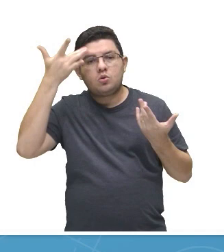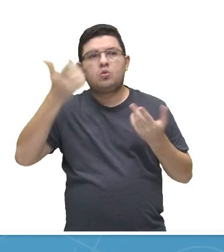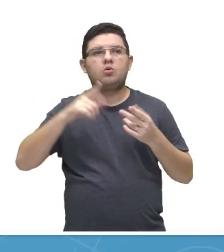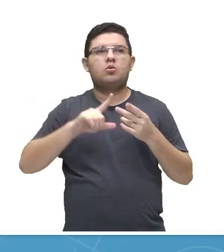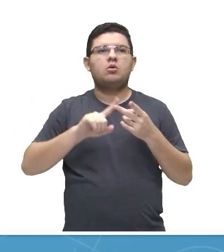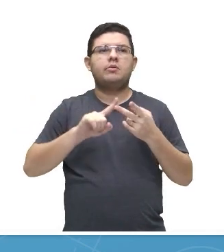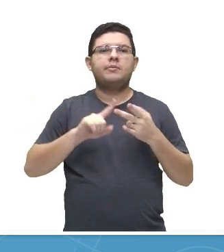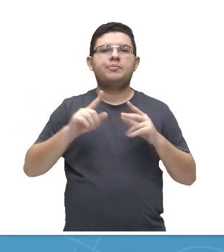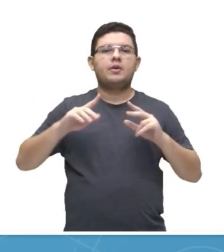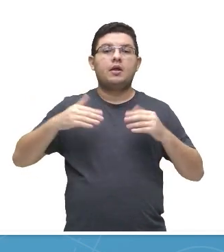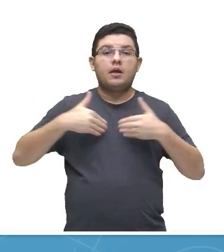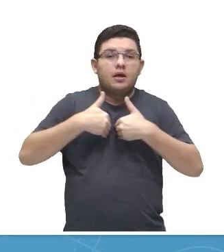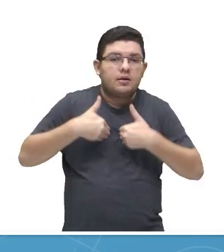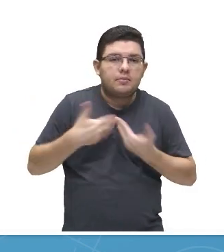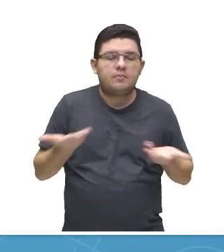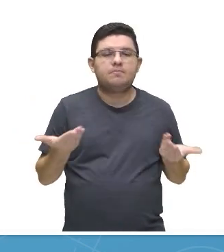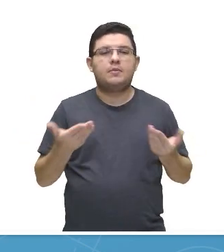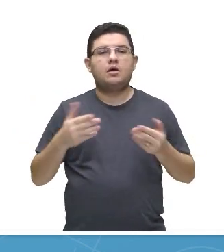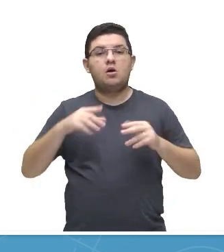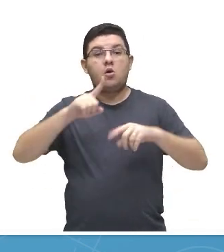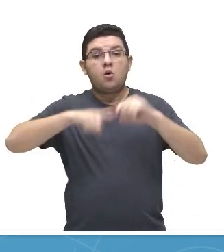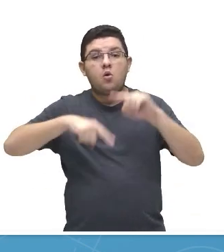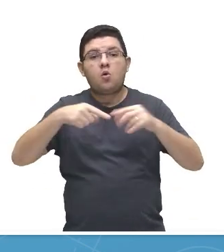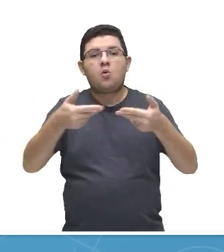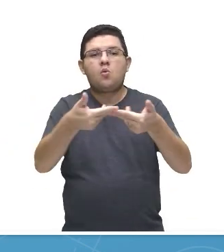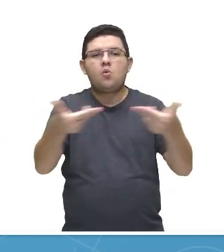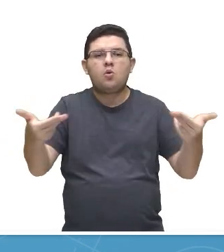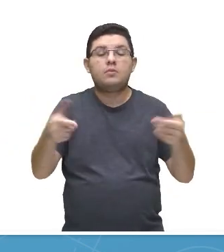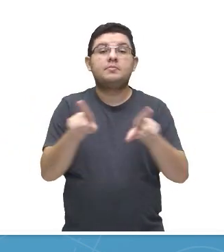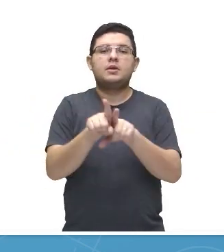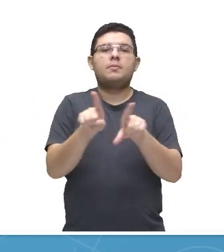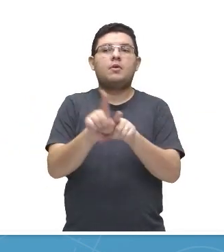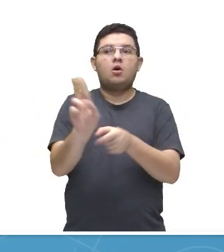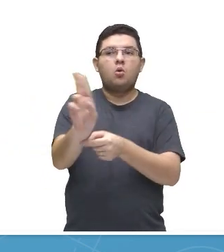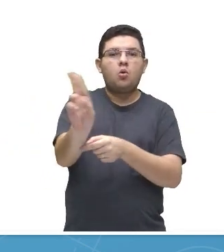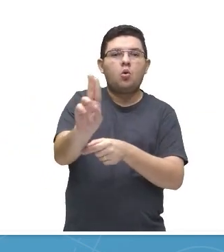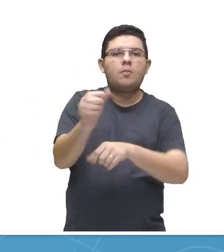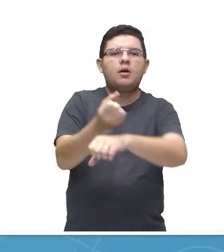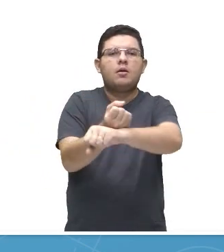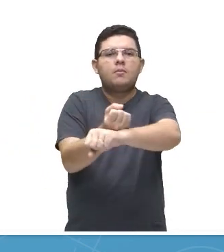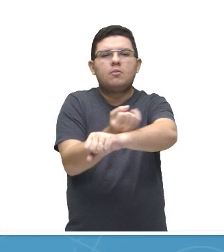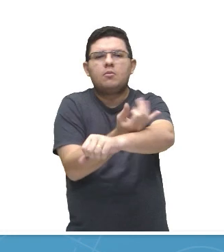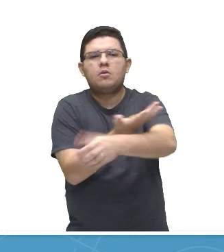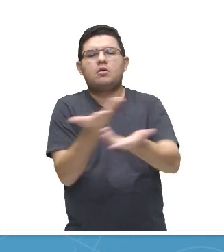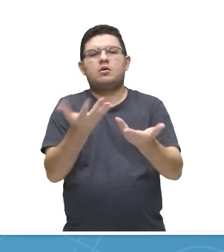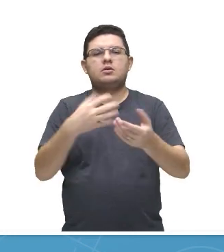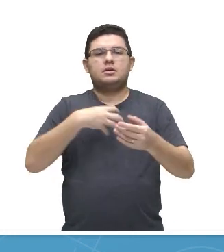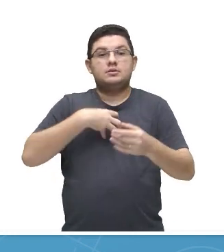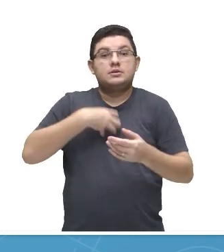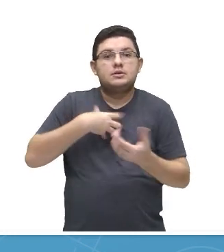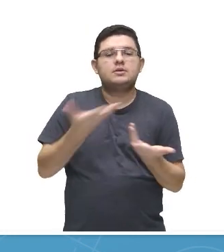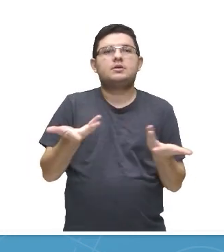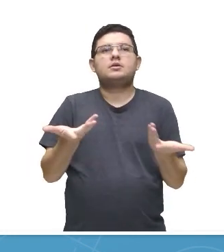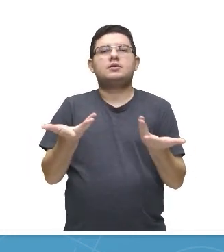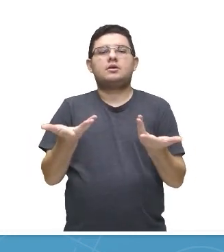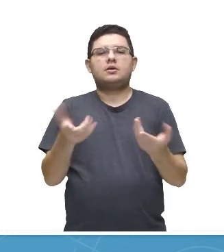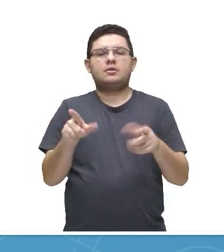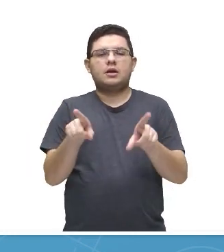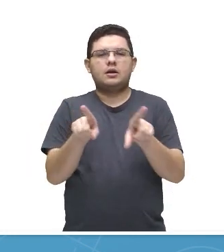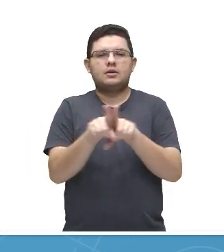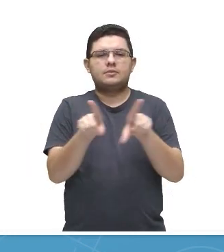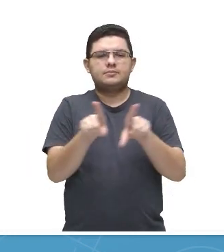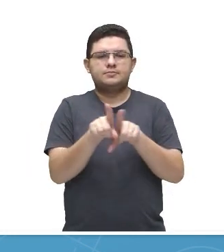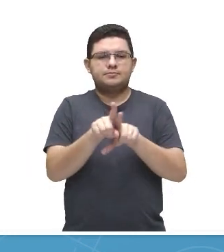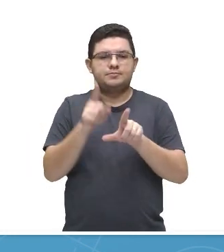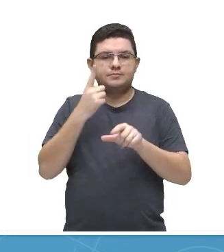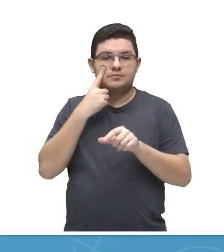mas nós vamos nomear também os sentimentos, né? Emoções. Então, o substantivo